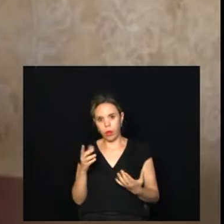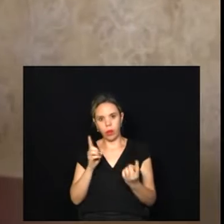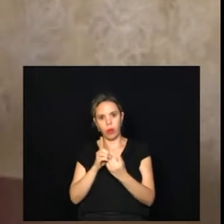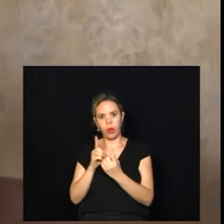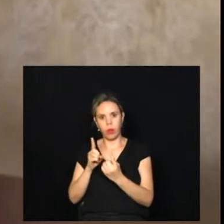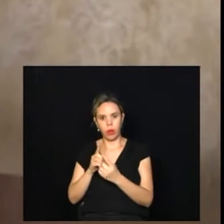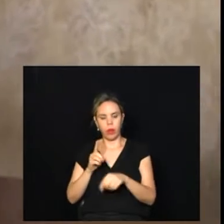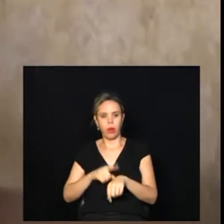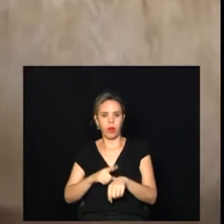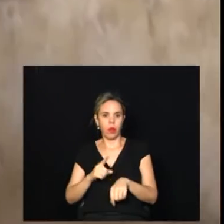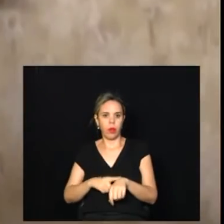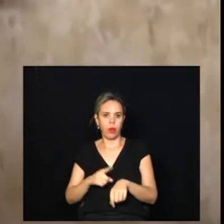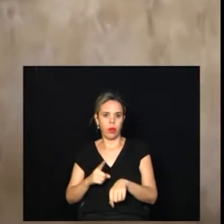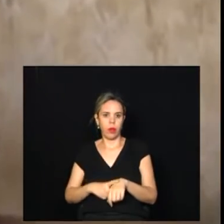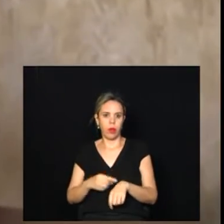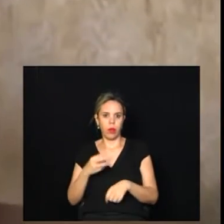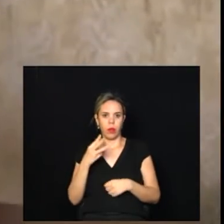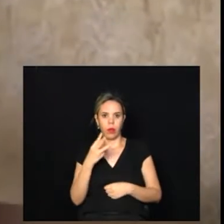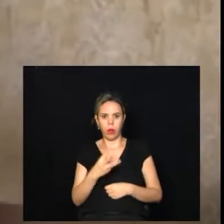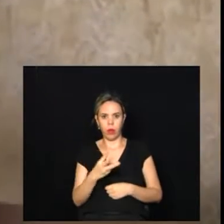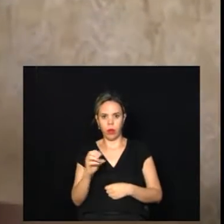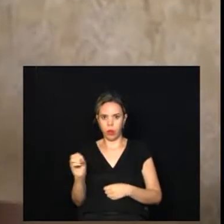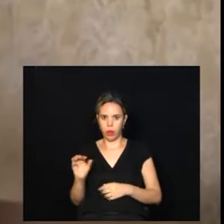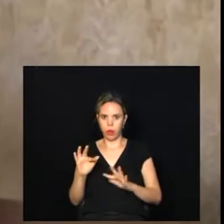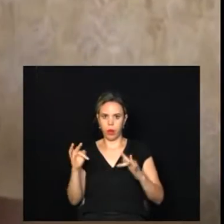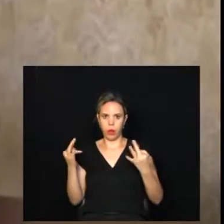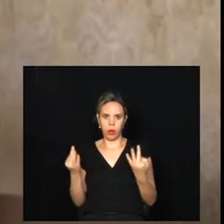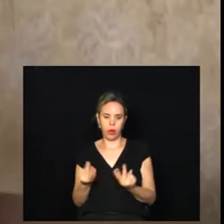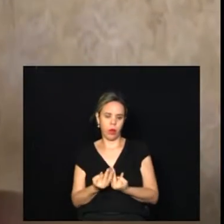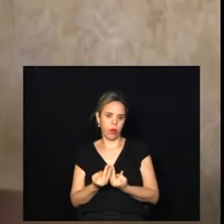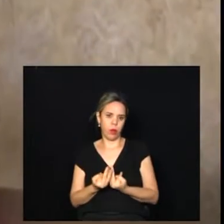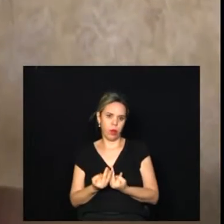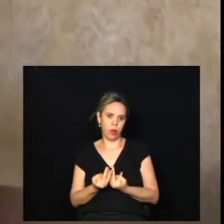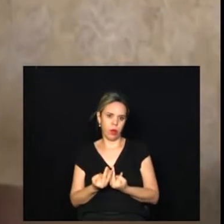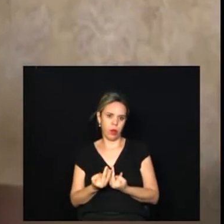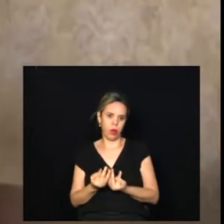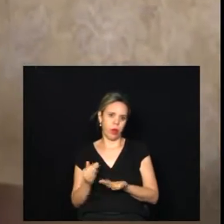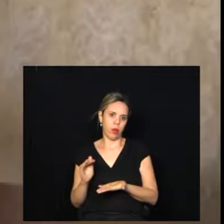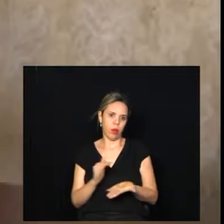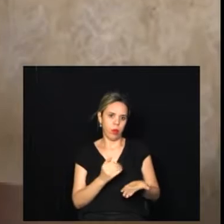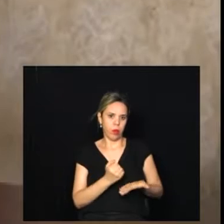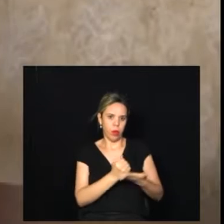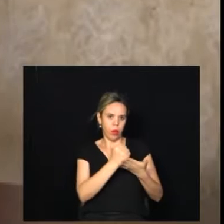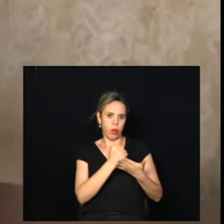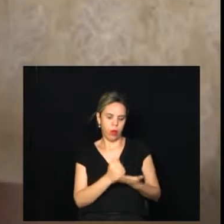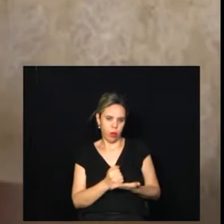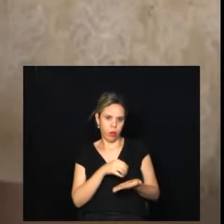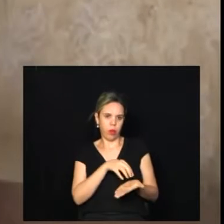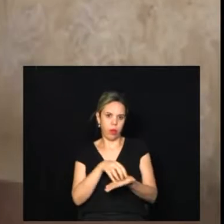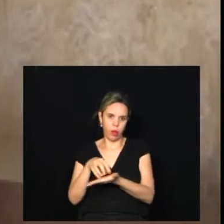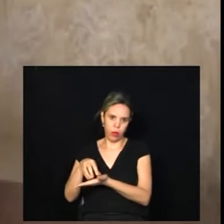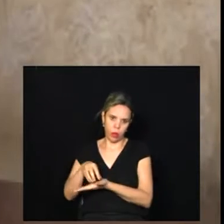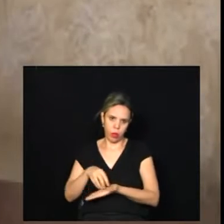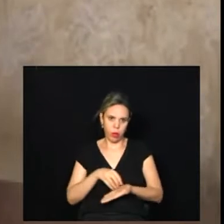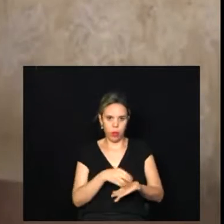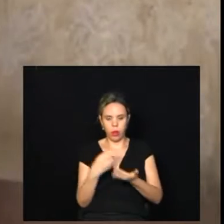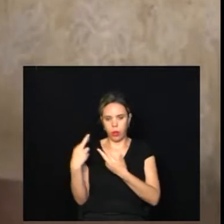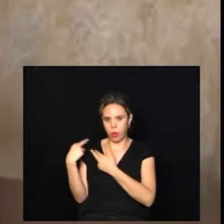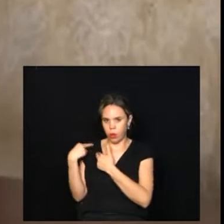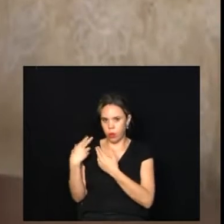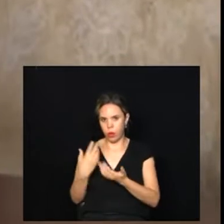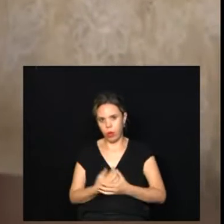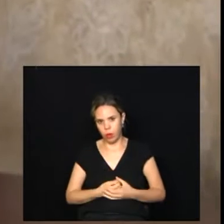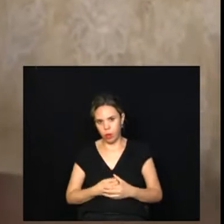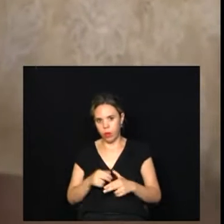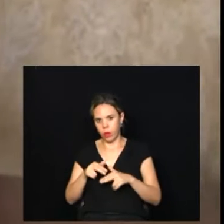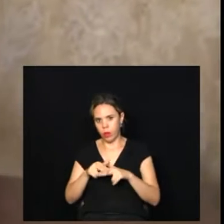atendemos no momento as 300 famílias enviadas para nós pelos órgãos responsáveis.